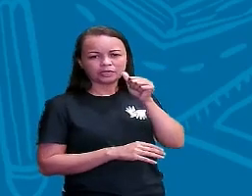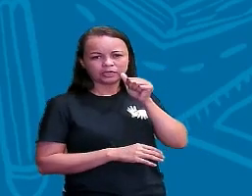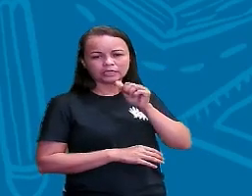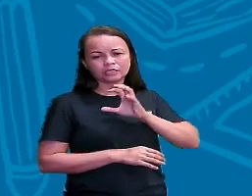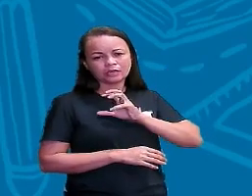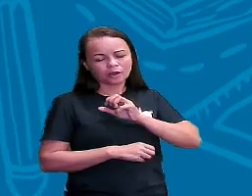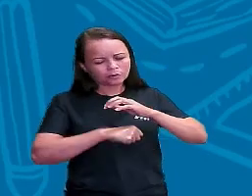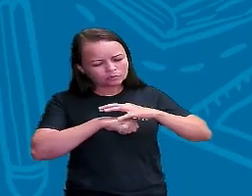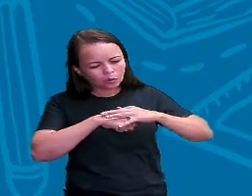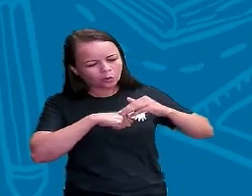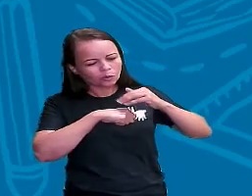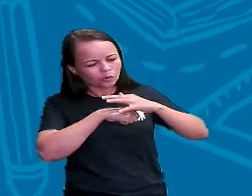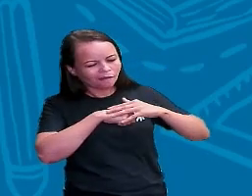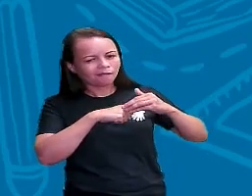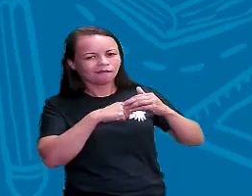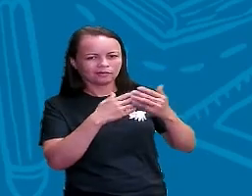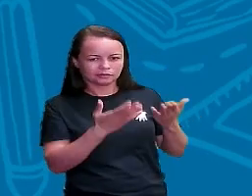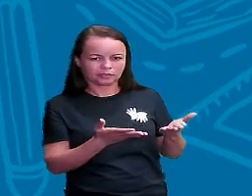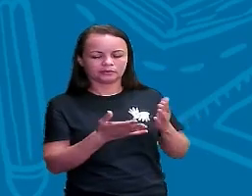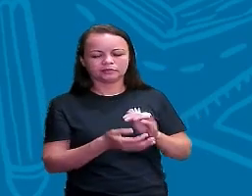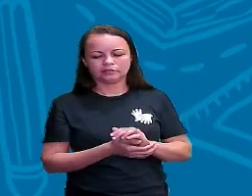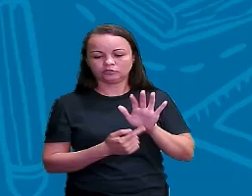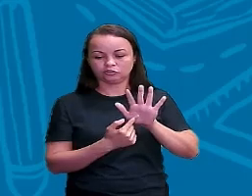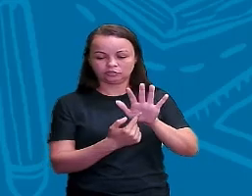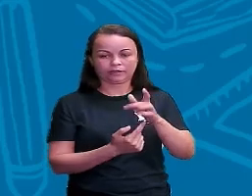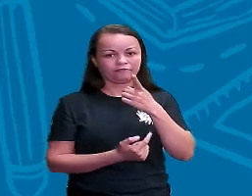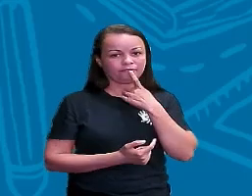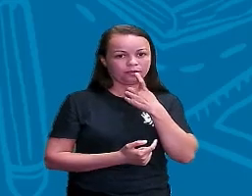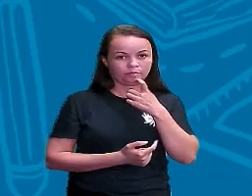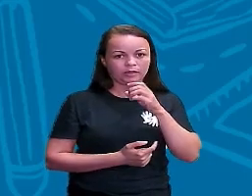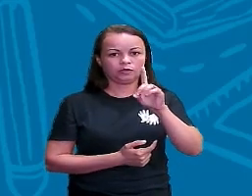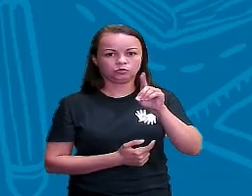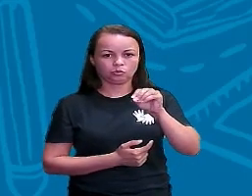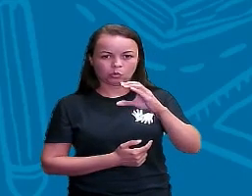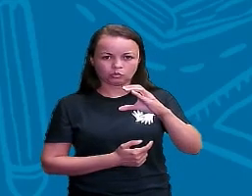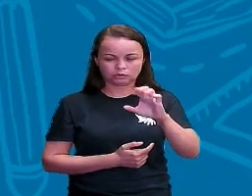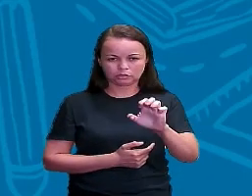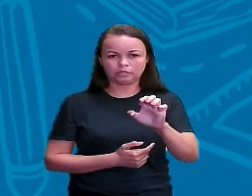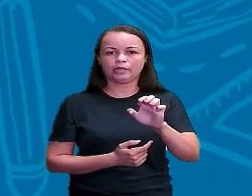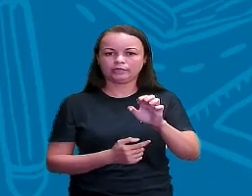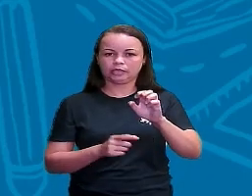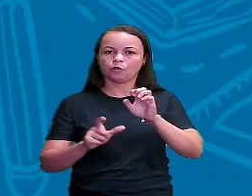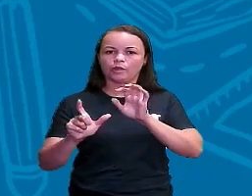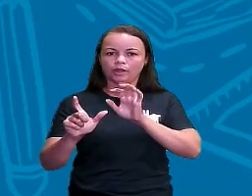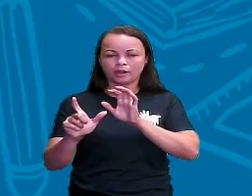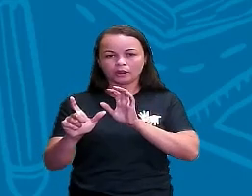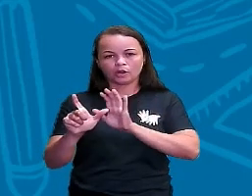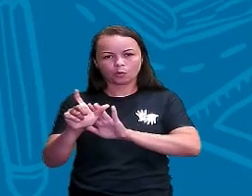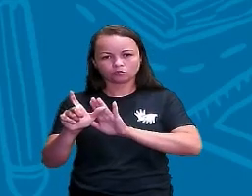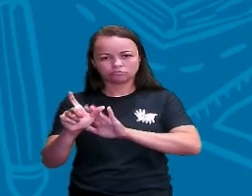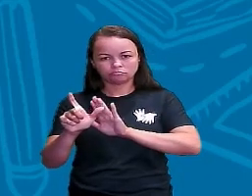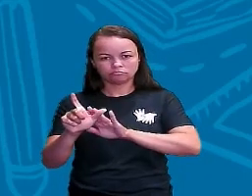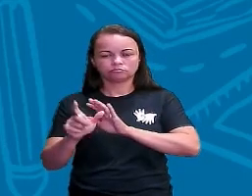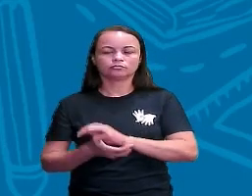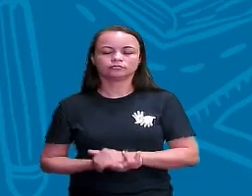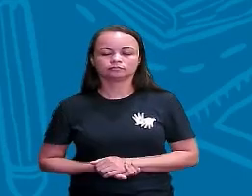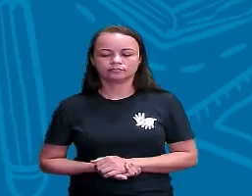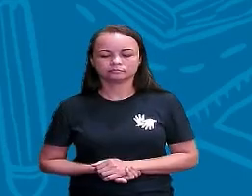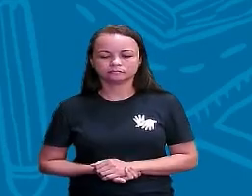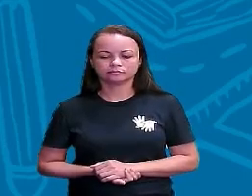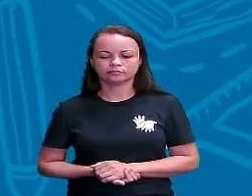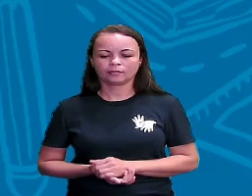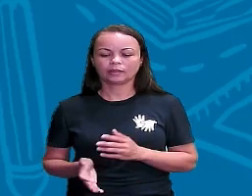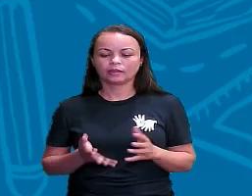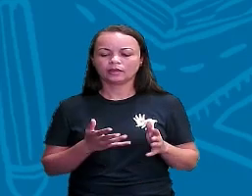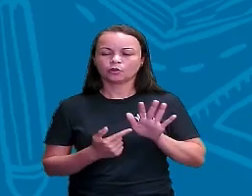Então esse doce é destacado de vermelho, está no seu sentido conotativo. E aí eu trouxe aqui